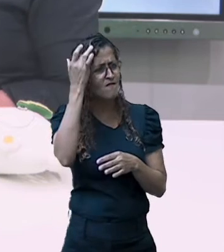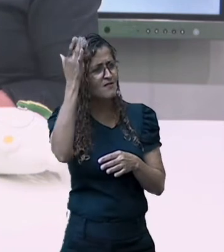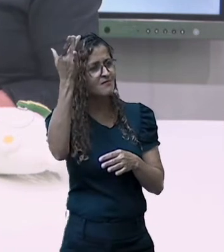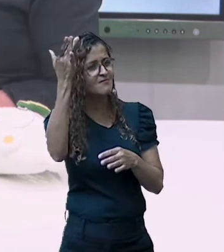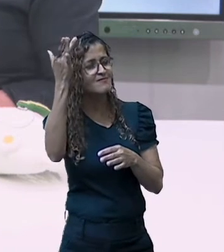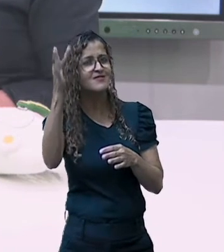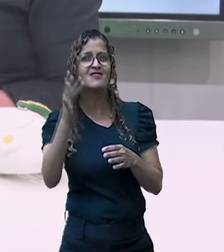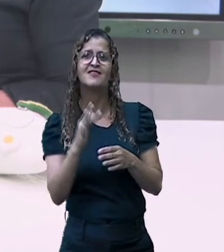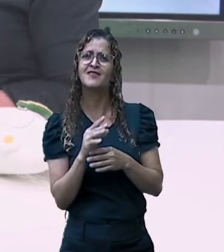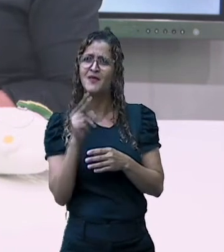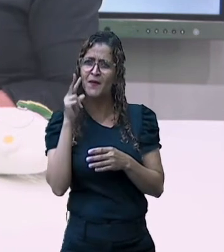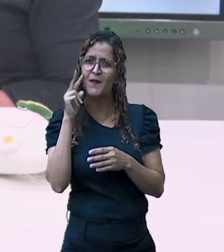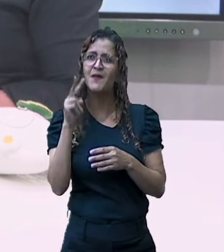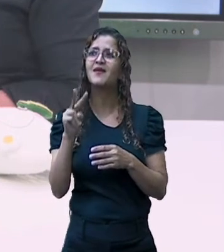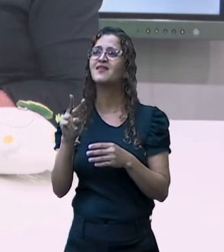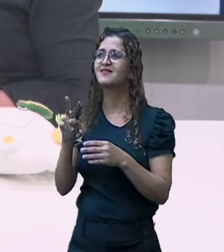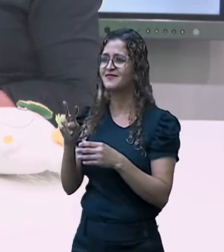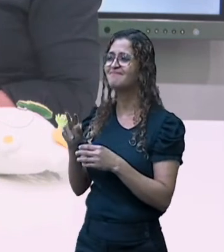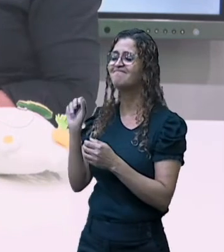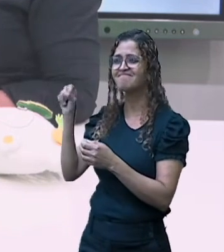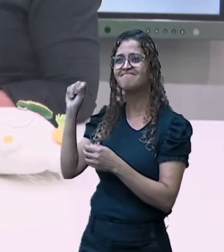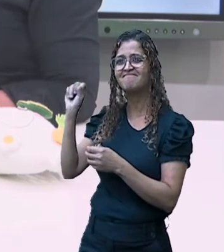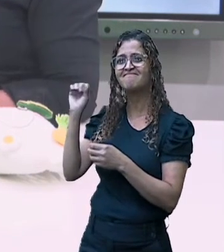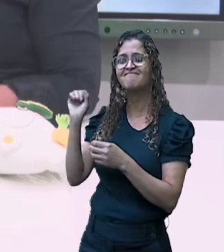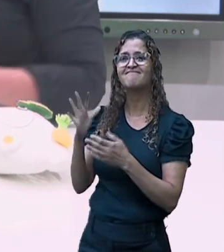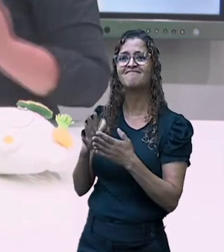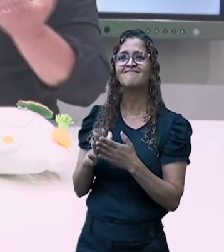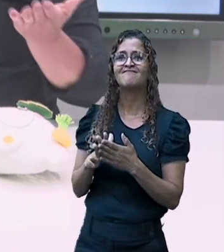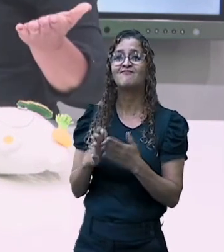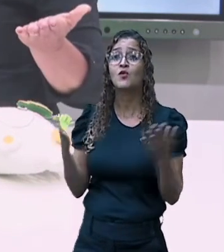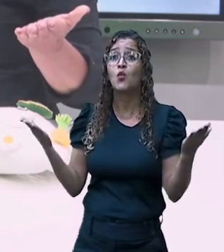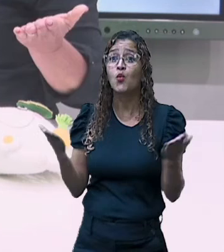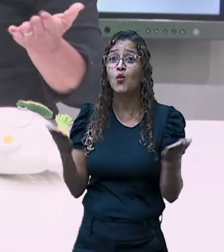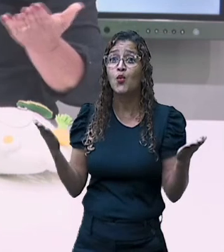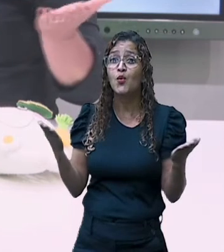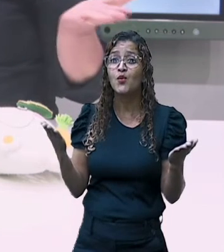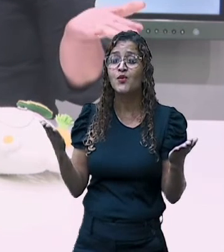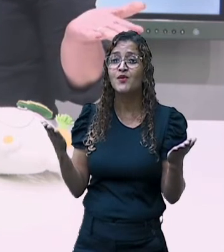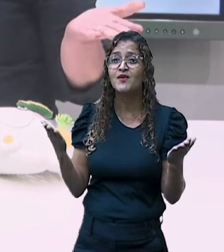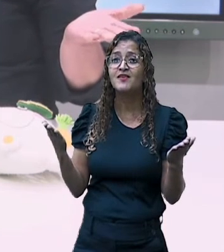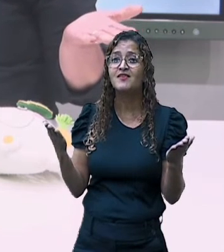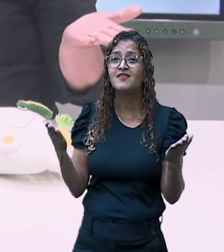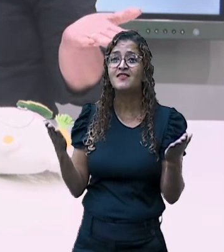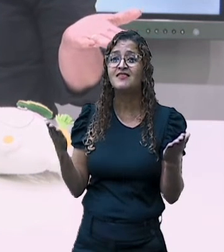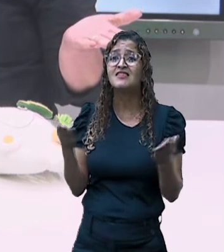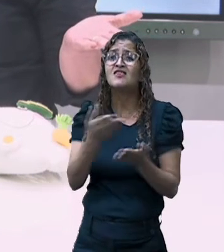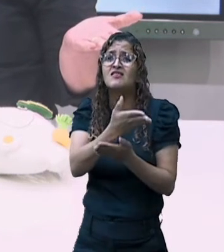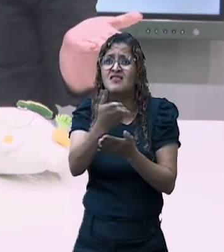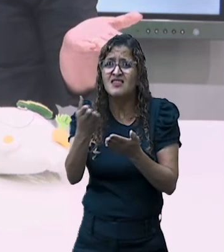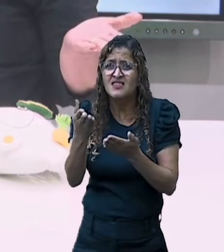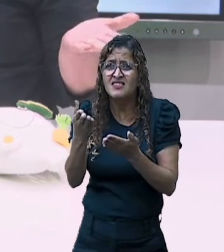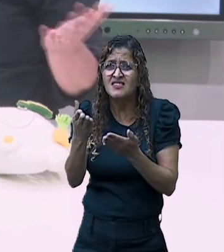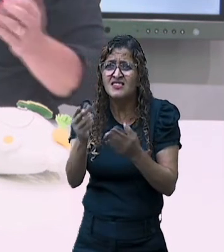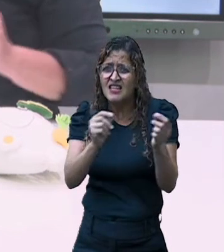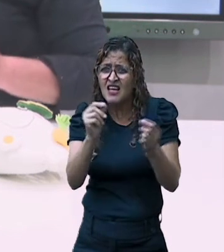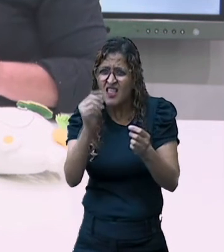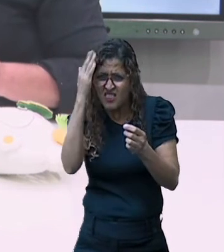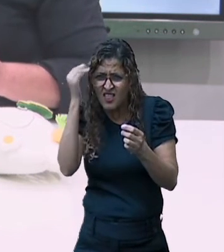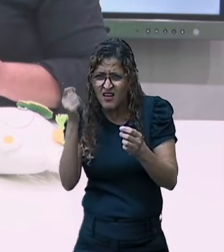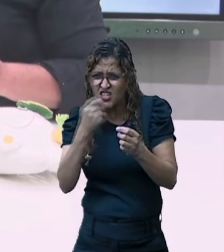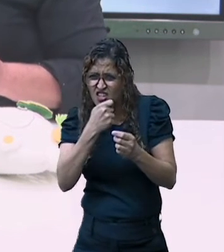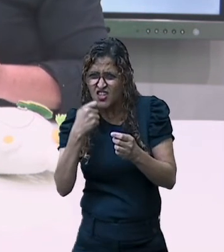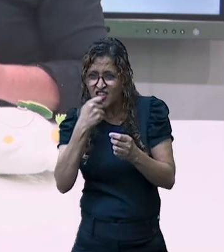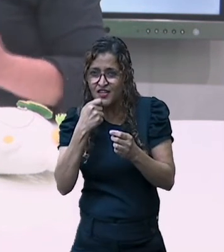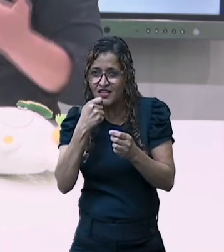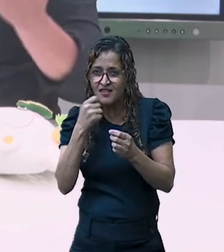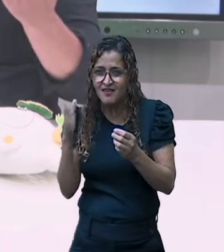Muito fácil, não é? Isso aí. Nossa, gente. E agora? Quem não sabia escovar os dentes em casa, já